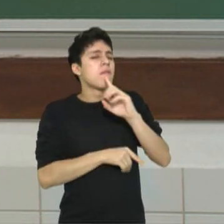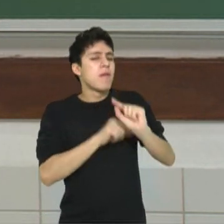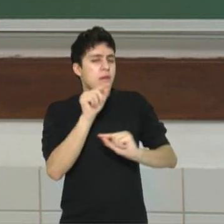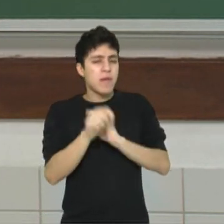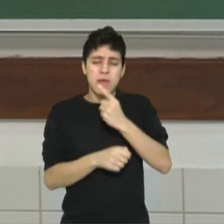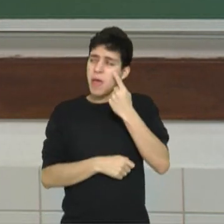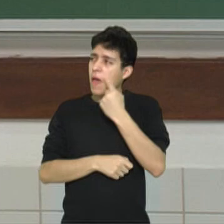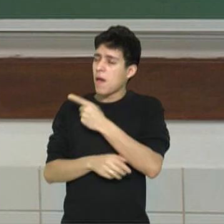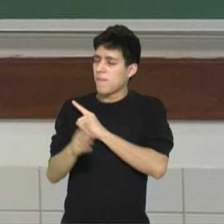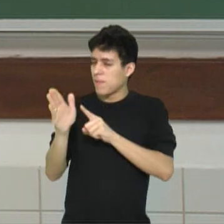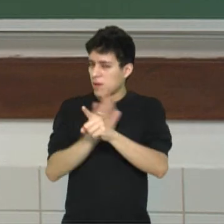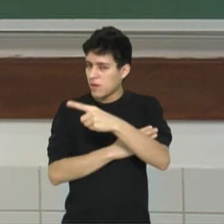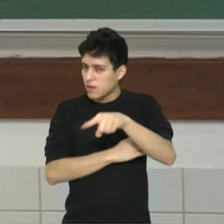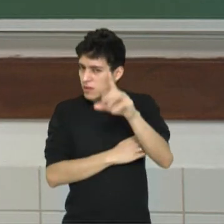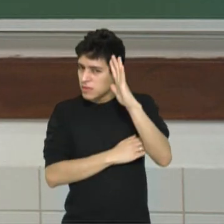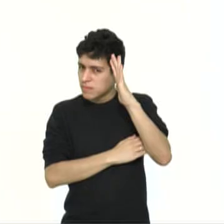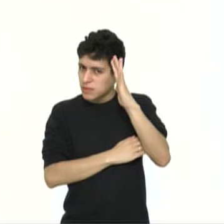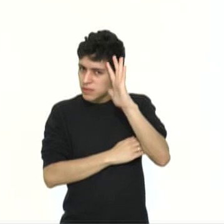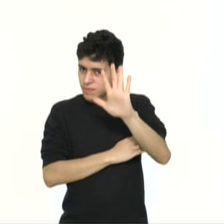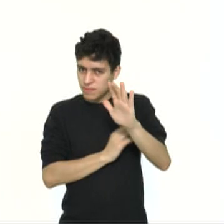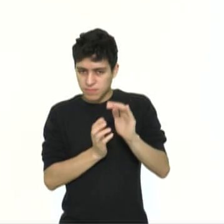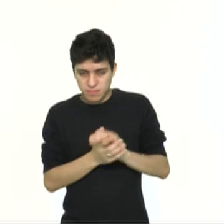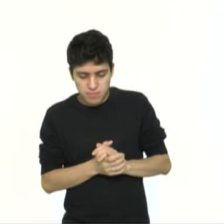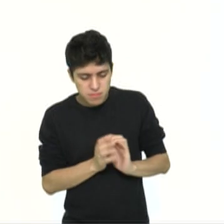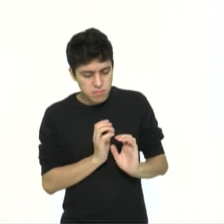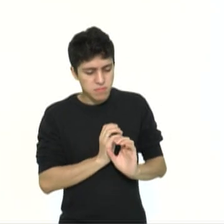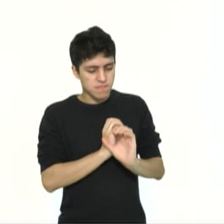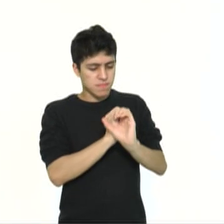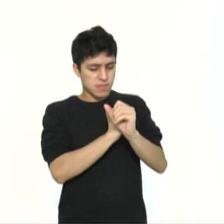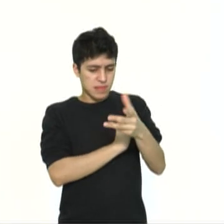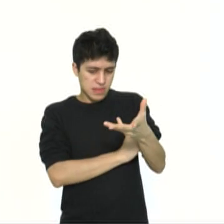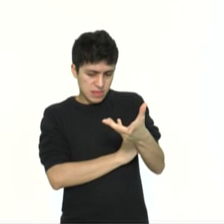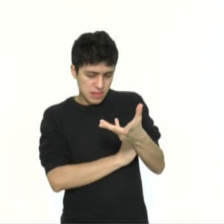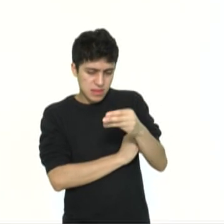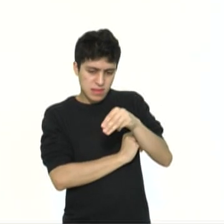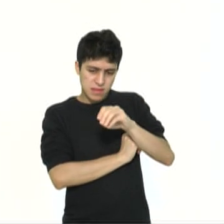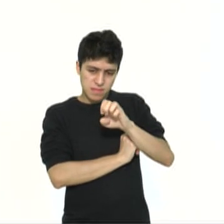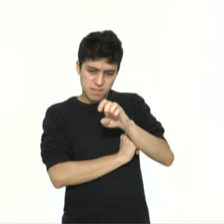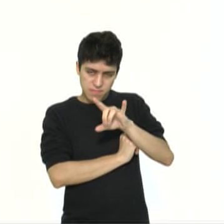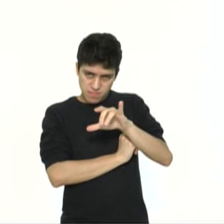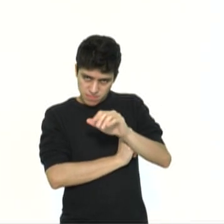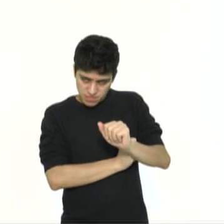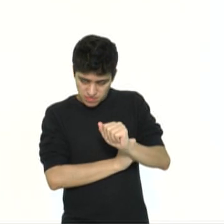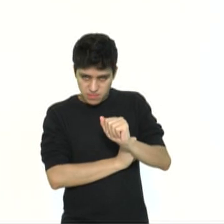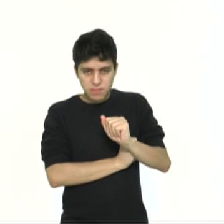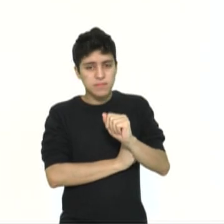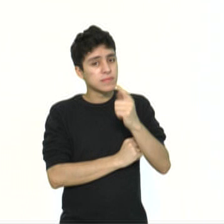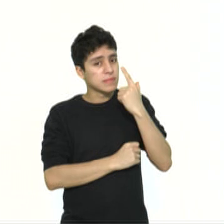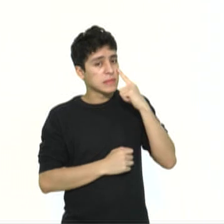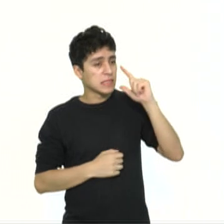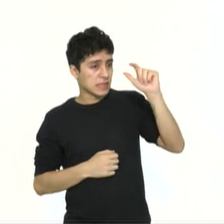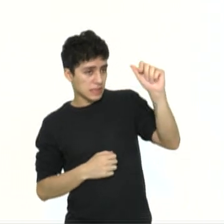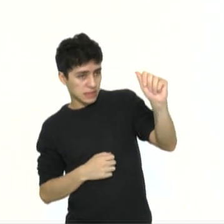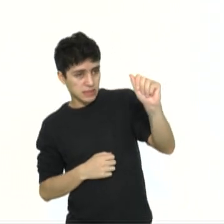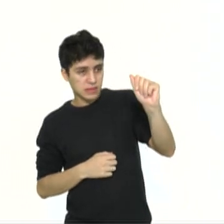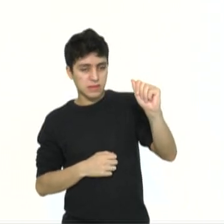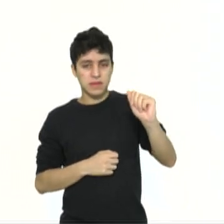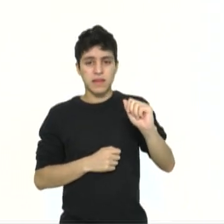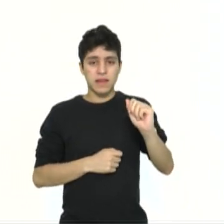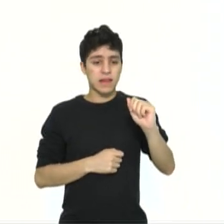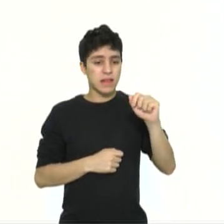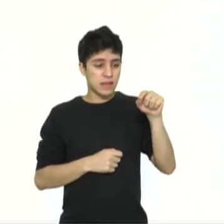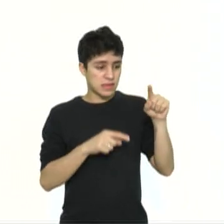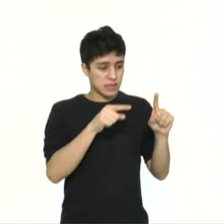você pensar aí um pouquinho, olha só. Calcula-se a velocidade média. Então, na opção A, multiplicando